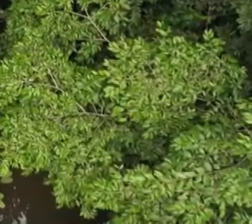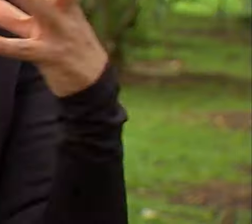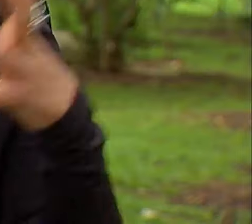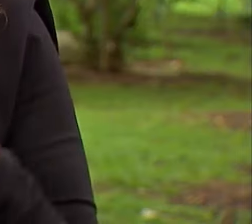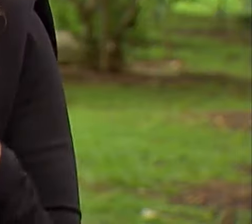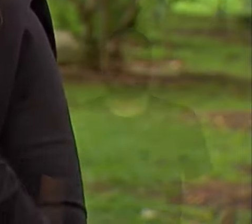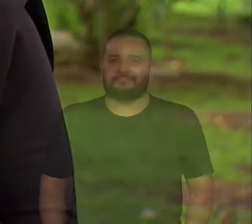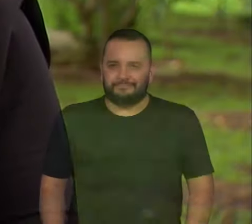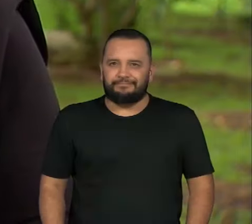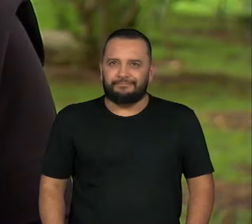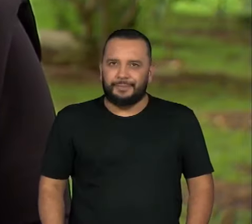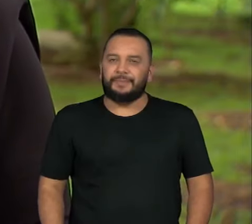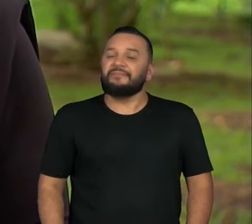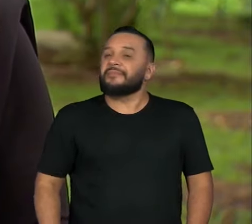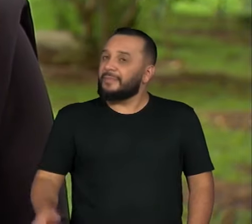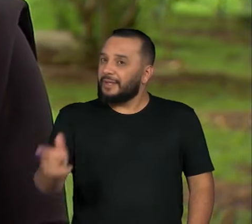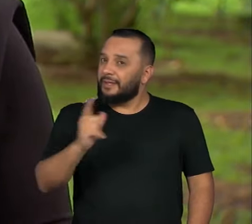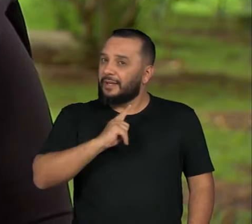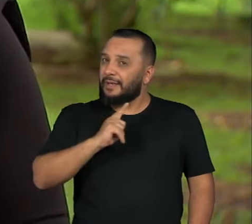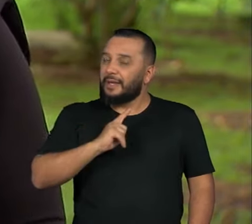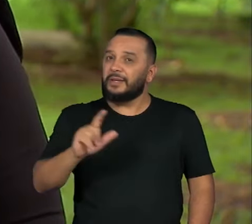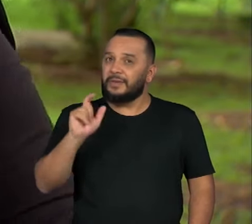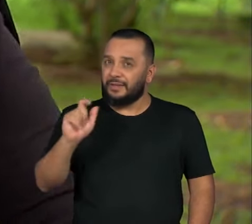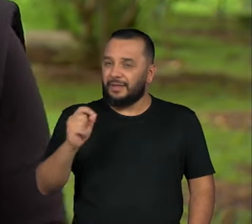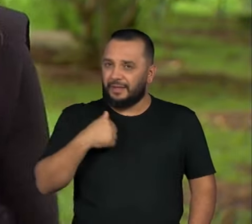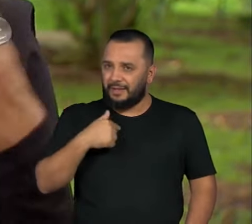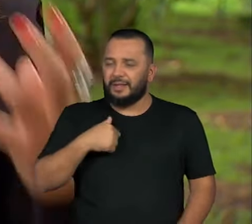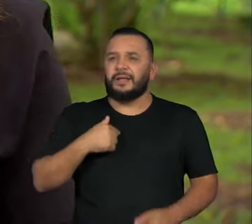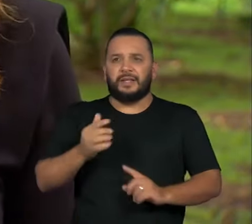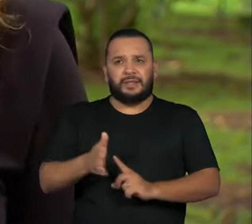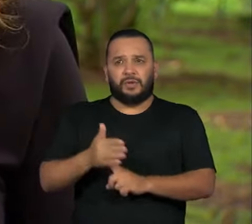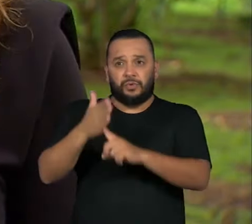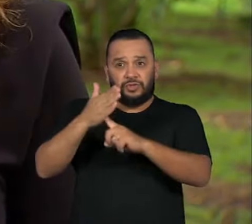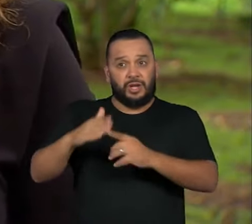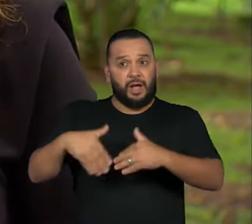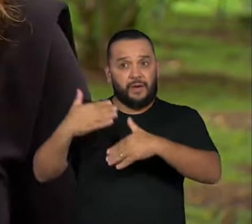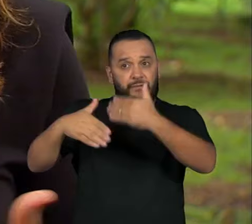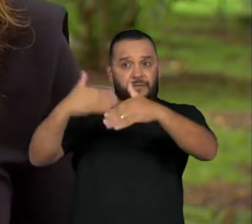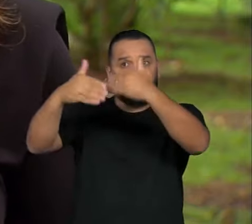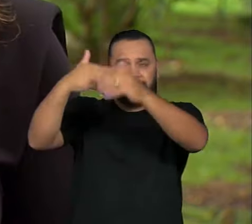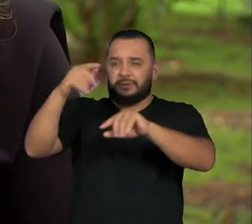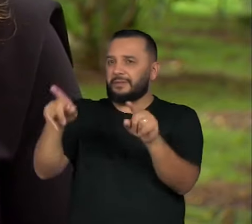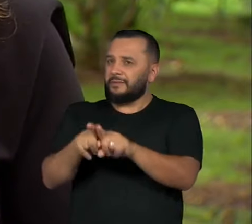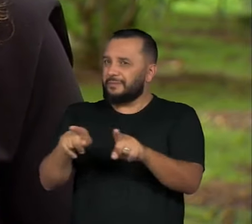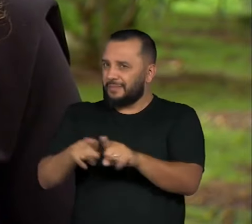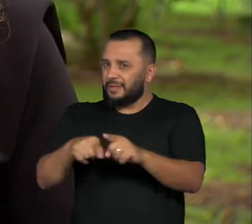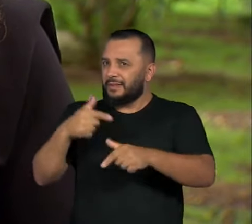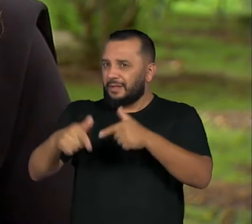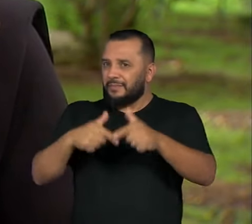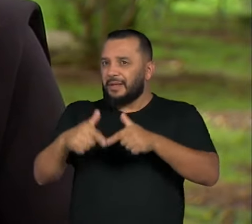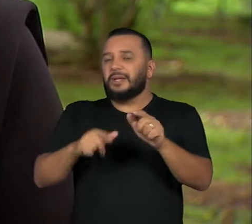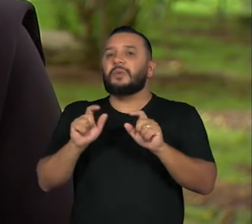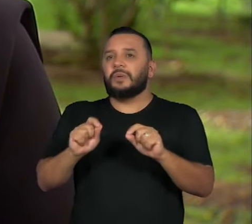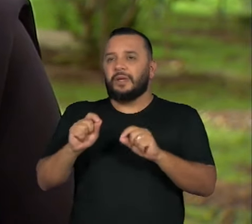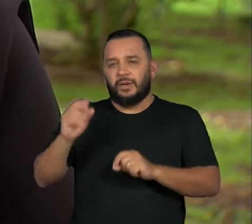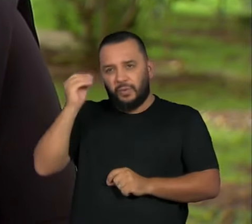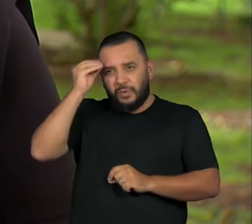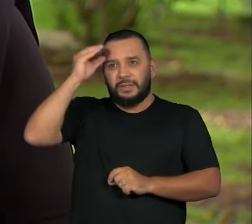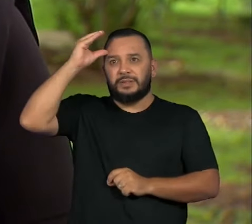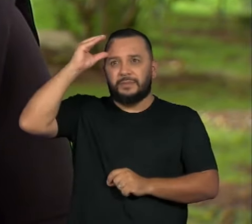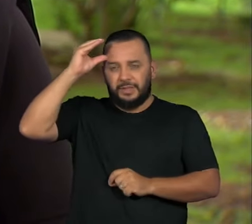Você tem aliado avanços tecnológicos, mas também trabalhando com conhecimento e cultura